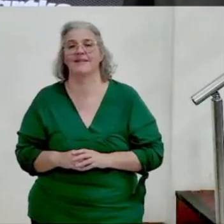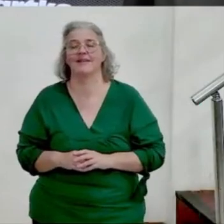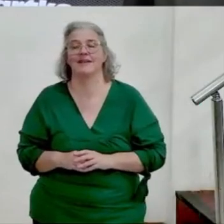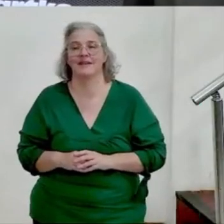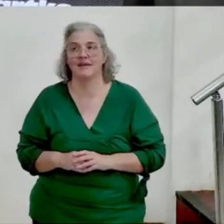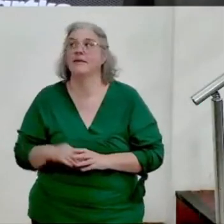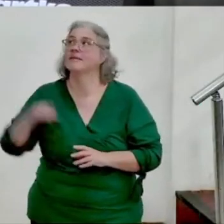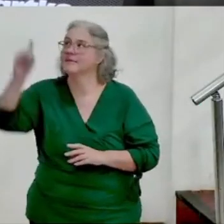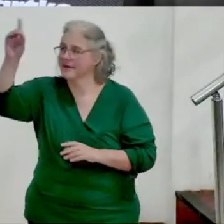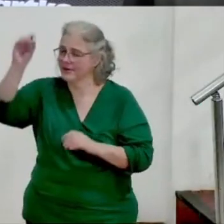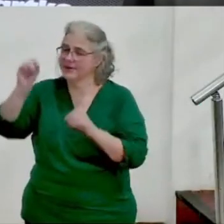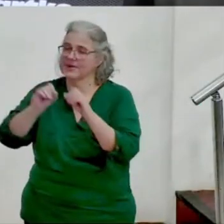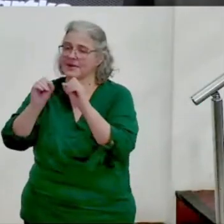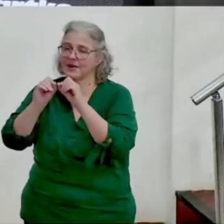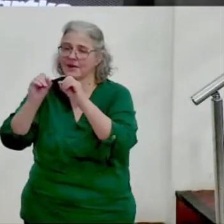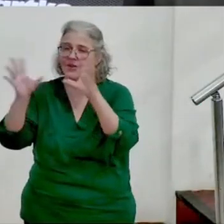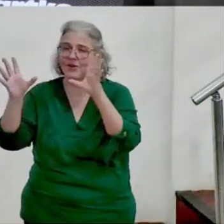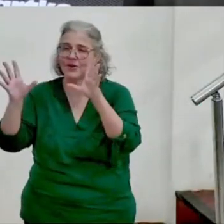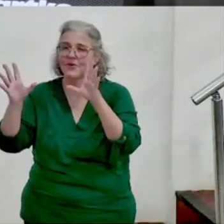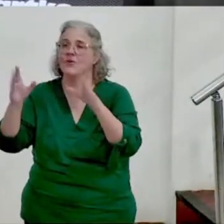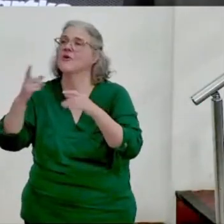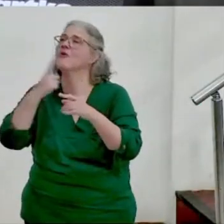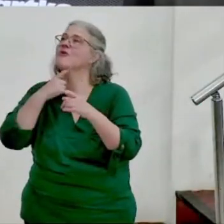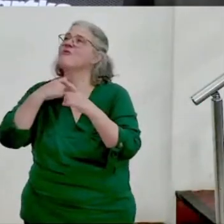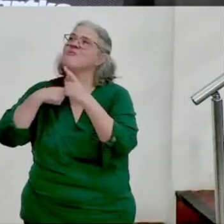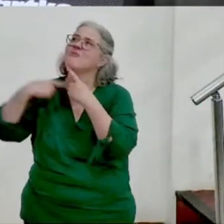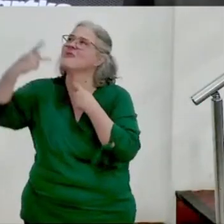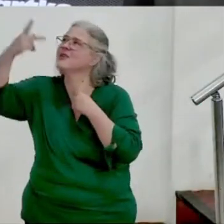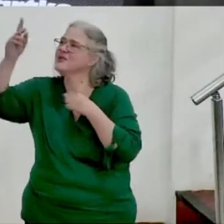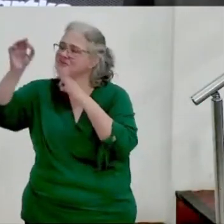criada por Deus na sua infinita bondade e misericórdia,